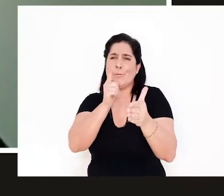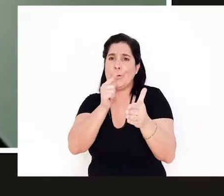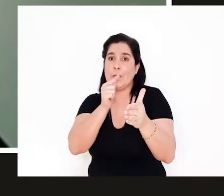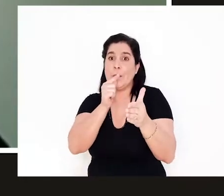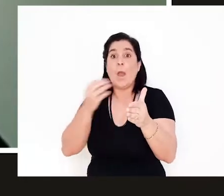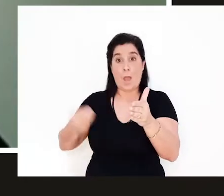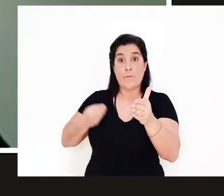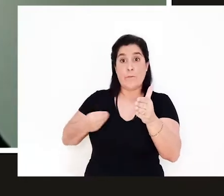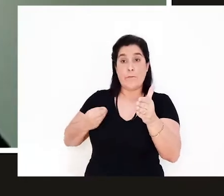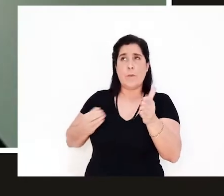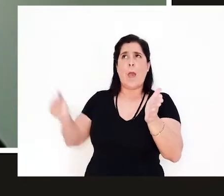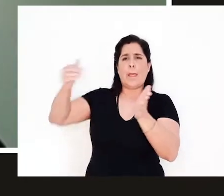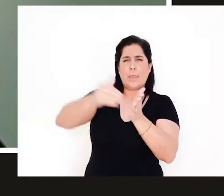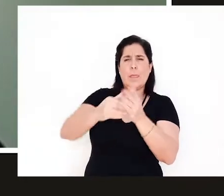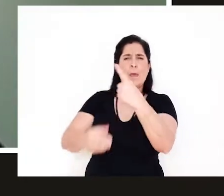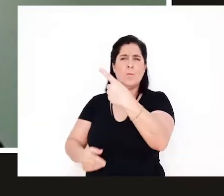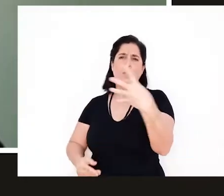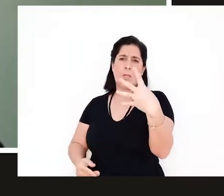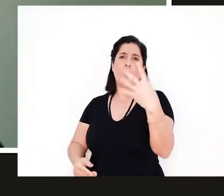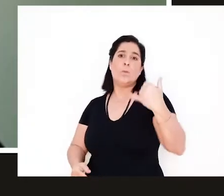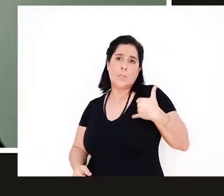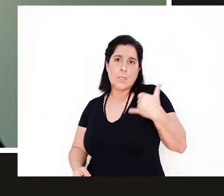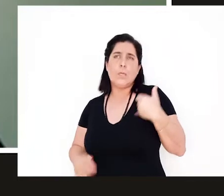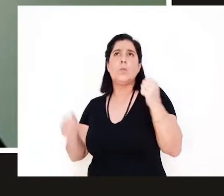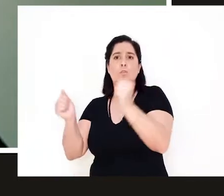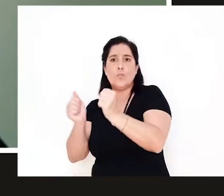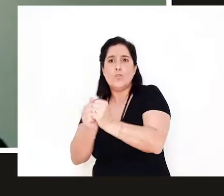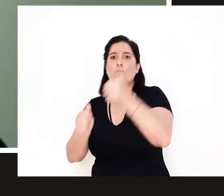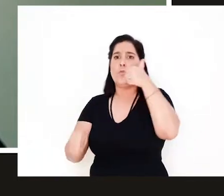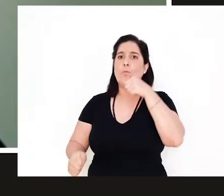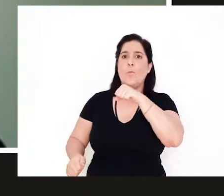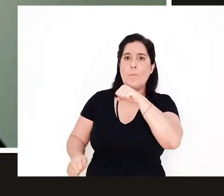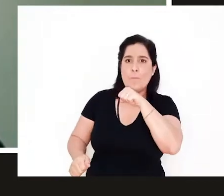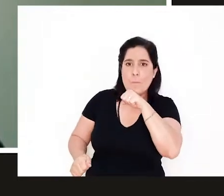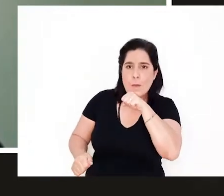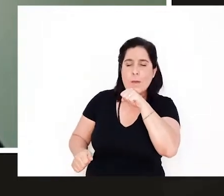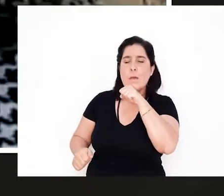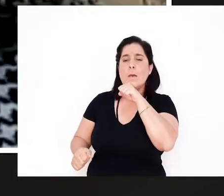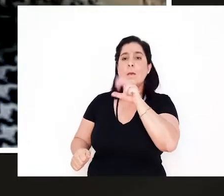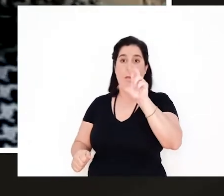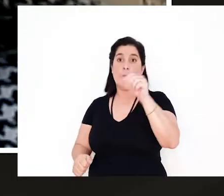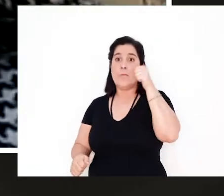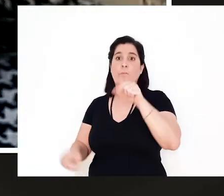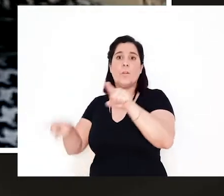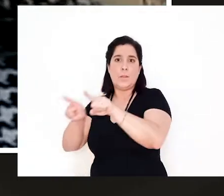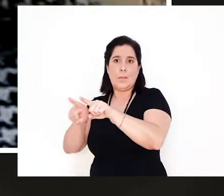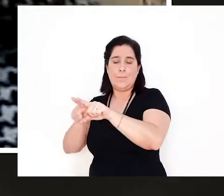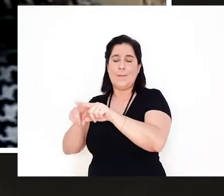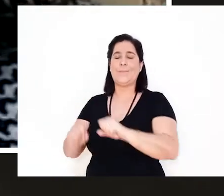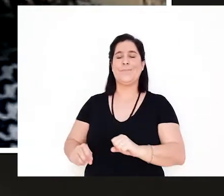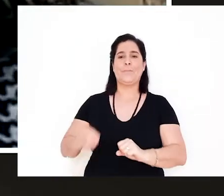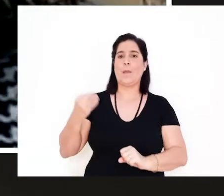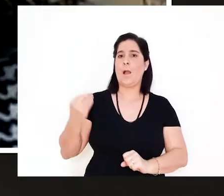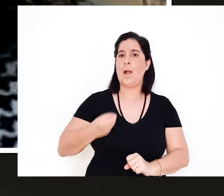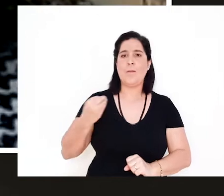até meus 14 anos. Eu morei com a minha mãe e morei um tempo com a minha avó também. A vida da gente toda foi